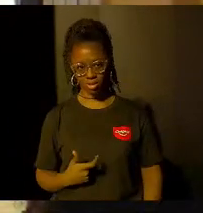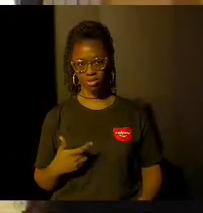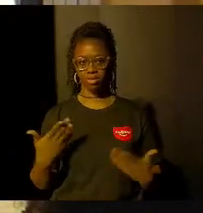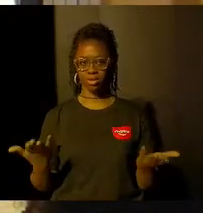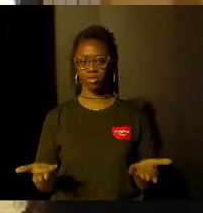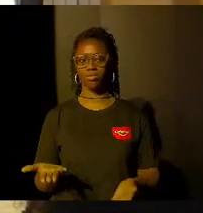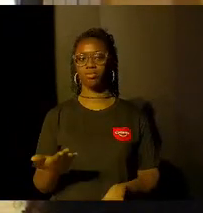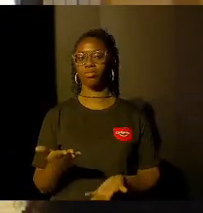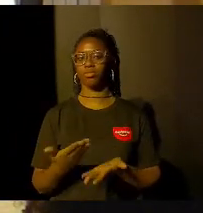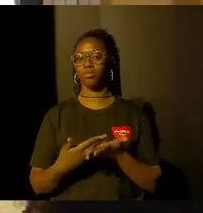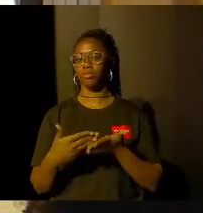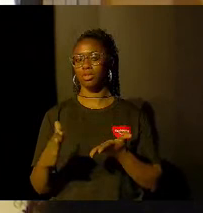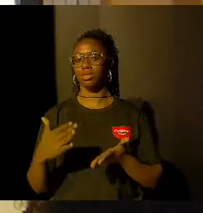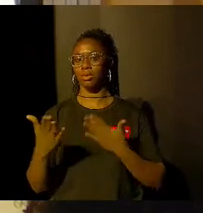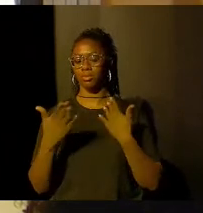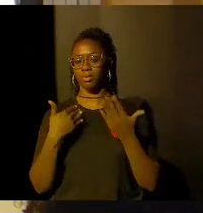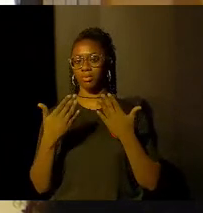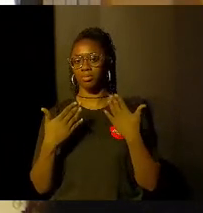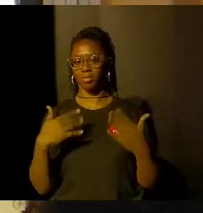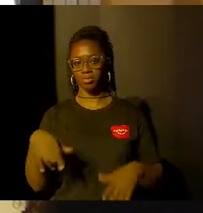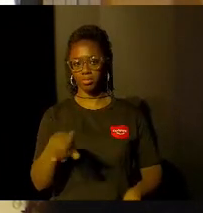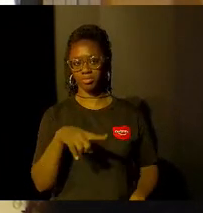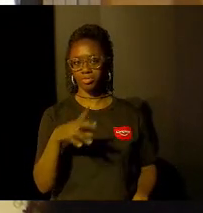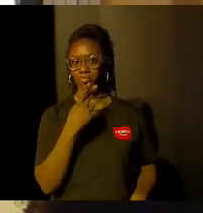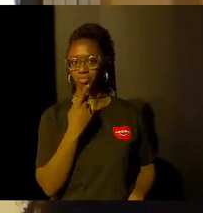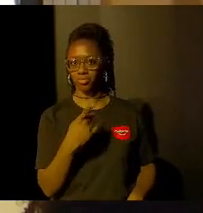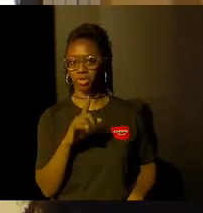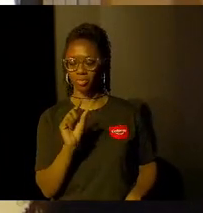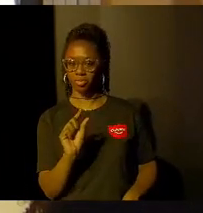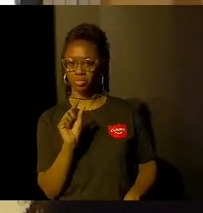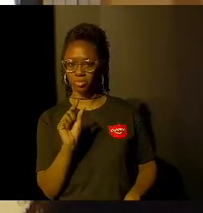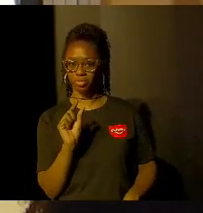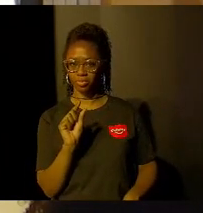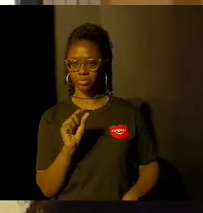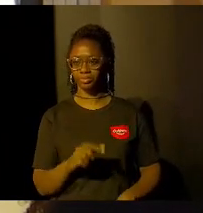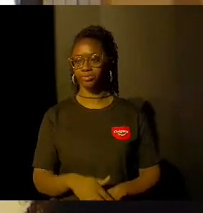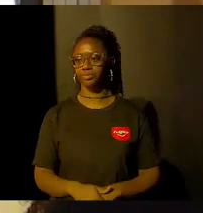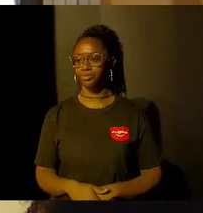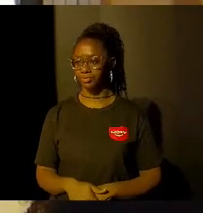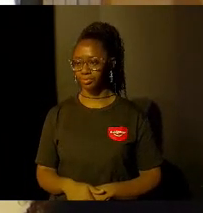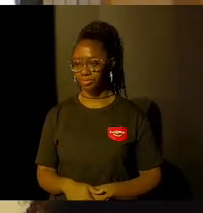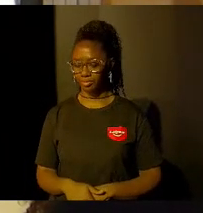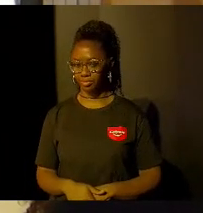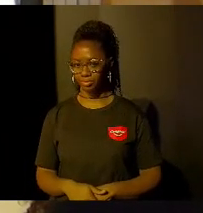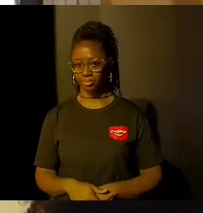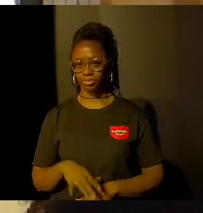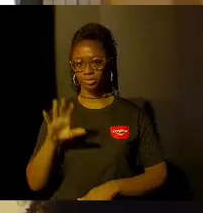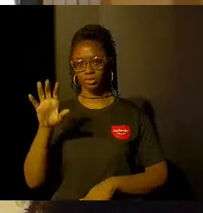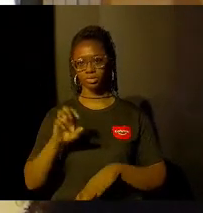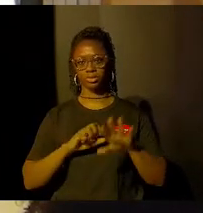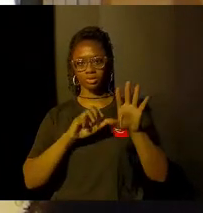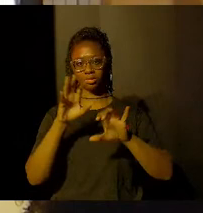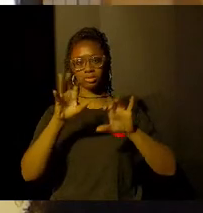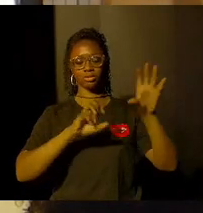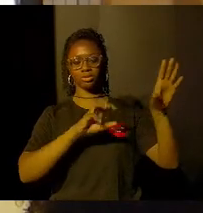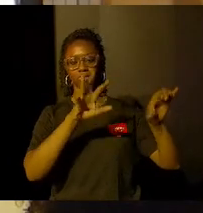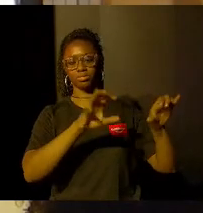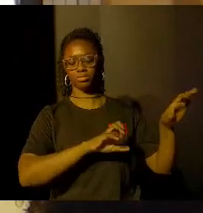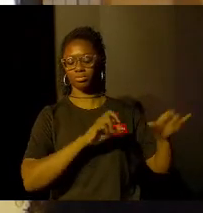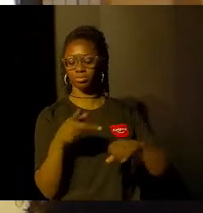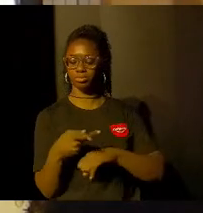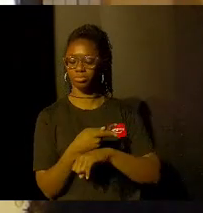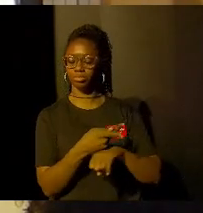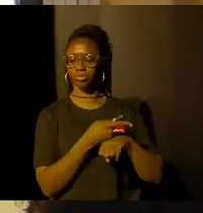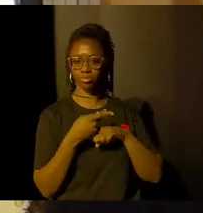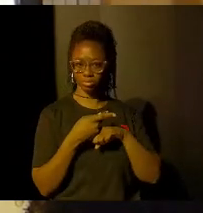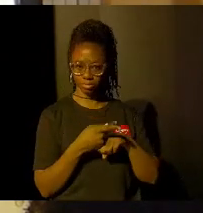essa conversa pedindo para vocês falarem um pouco dessa questão da busca porque acho que a gente